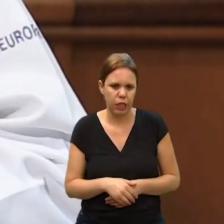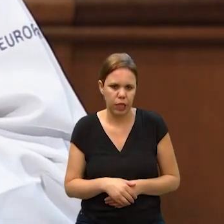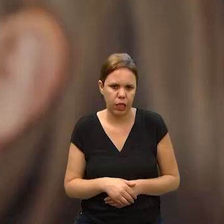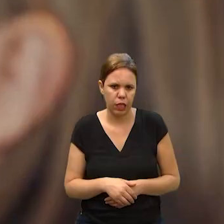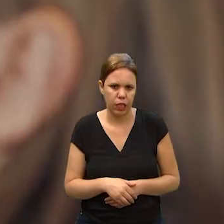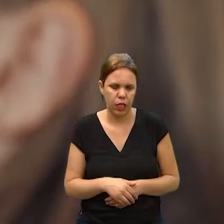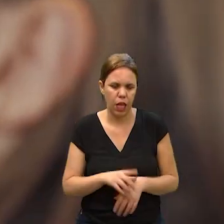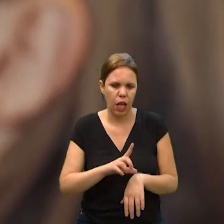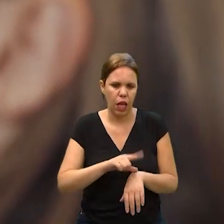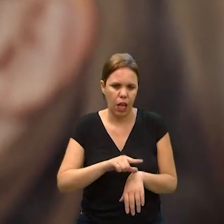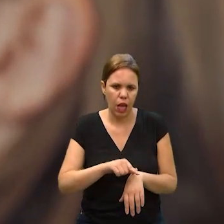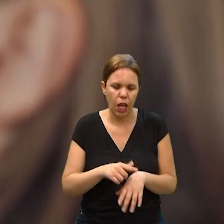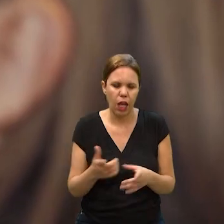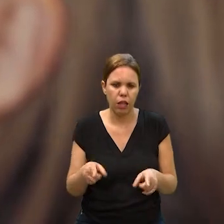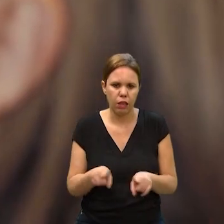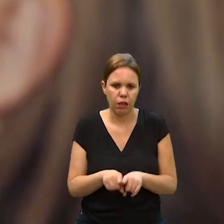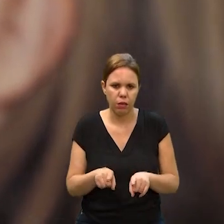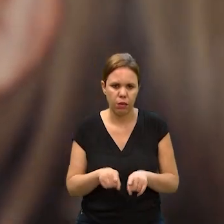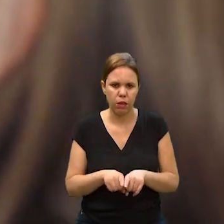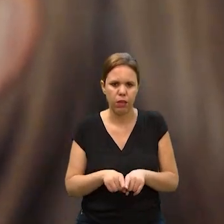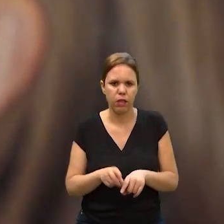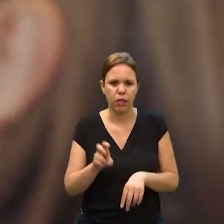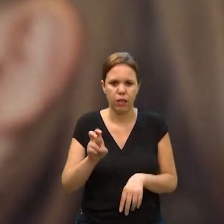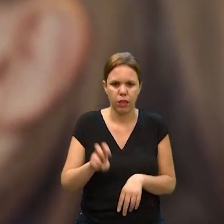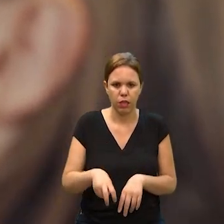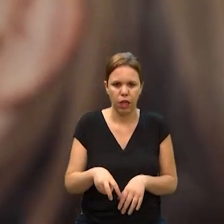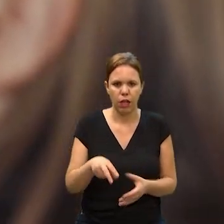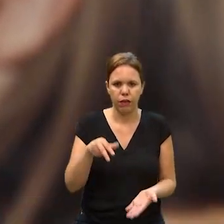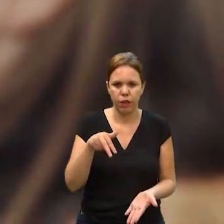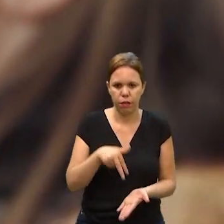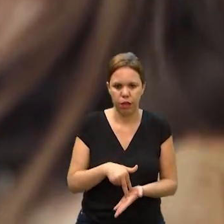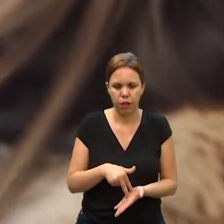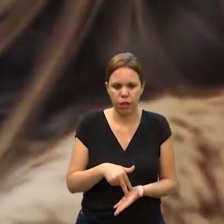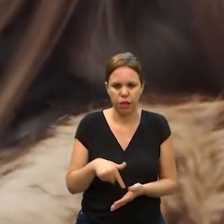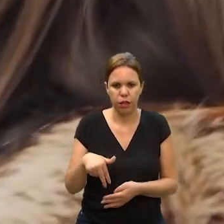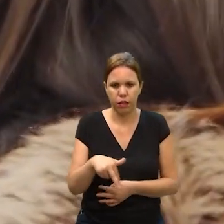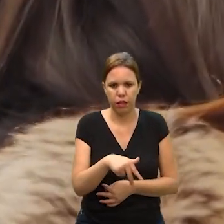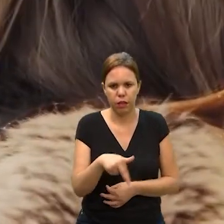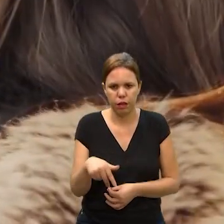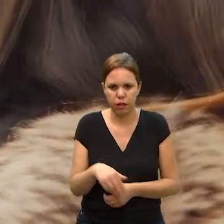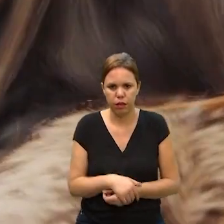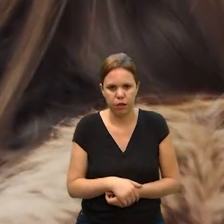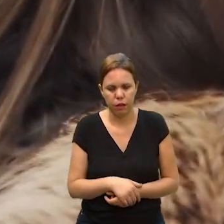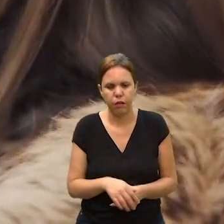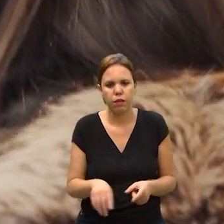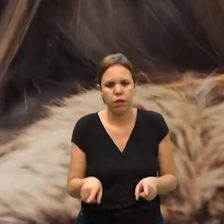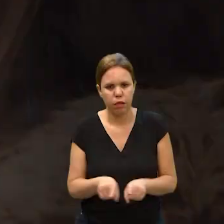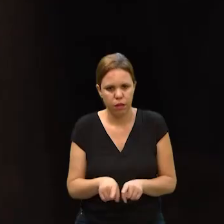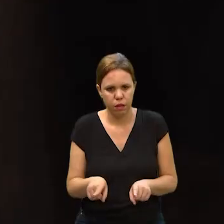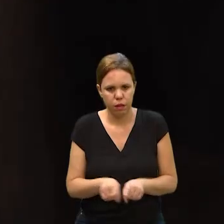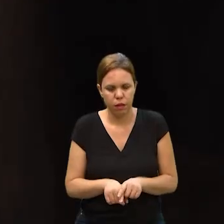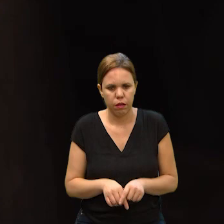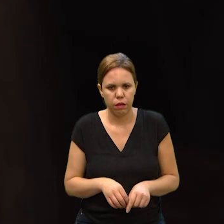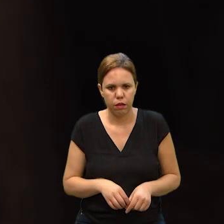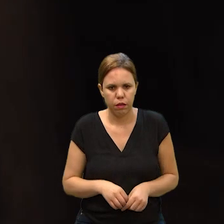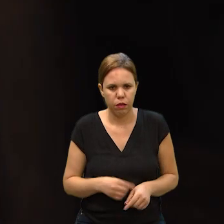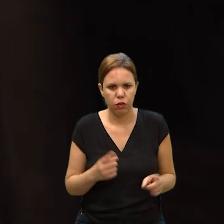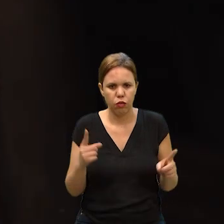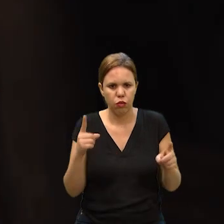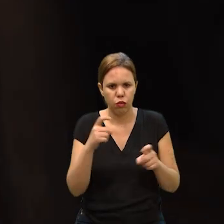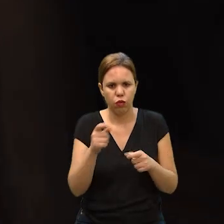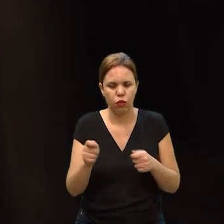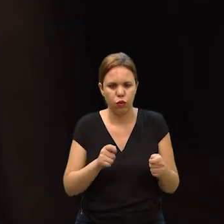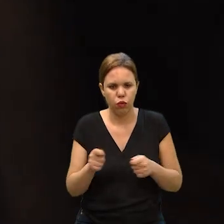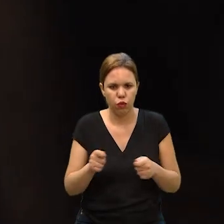a um atraso na aquisição de posturas, sentar, ficar em pé e andar, e também